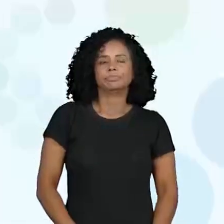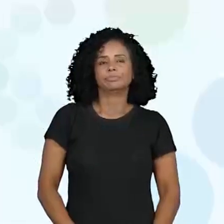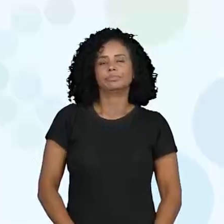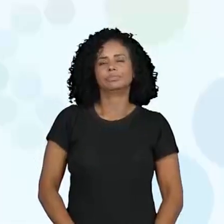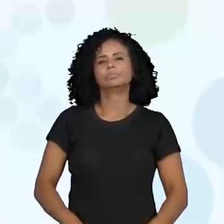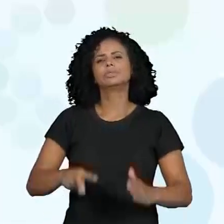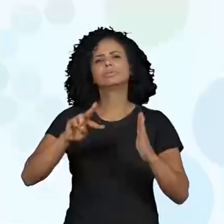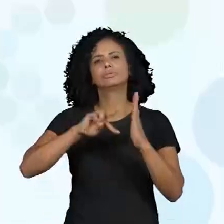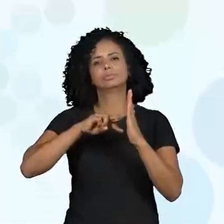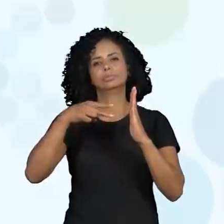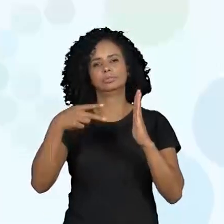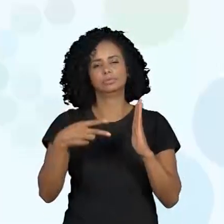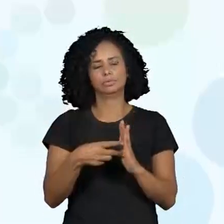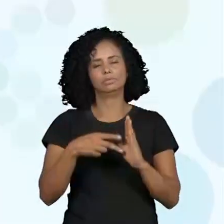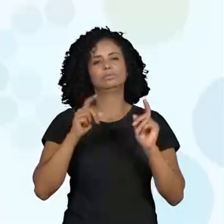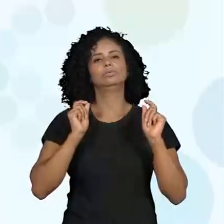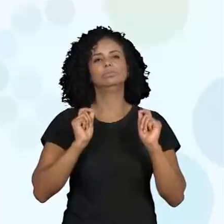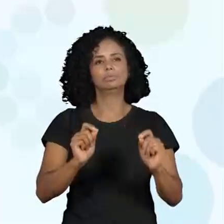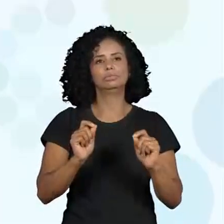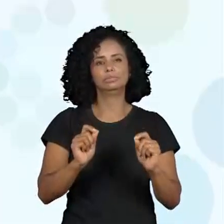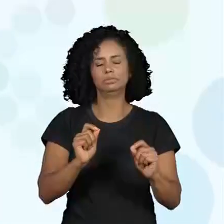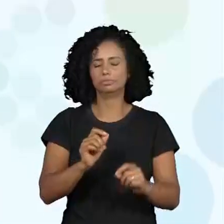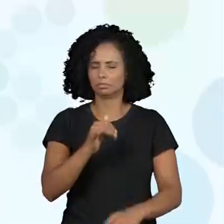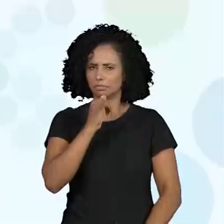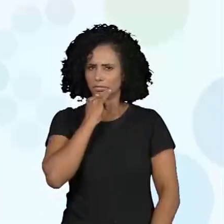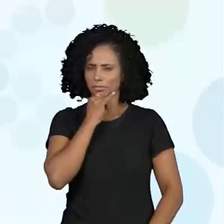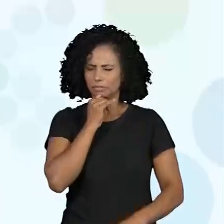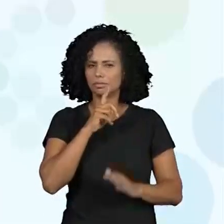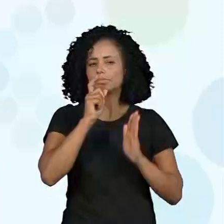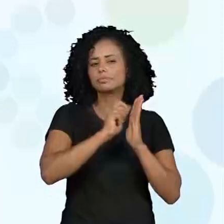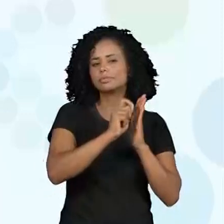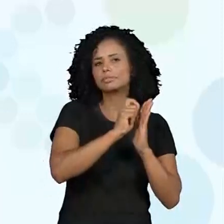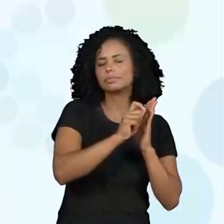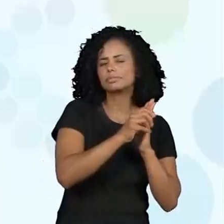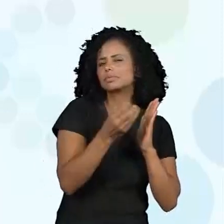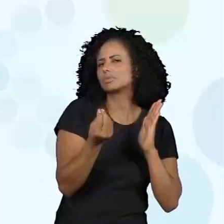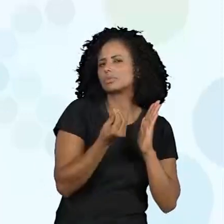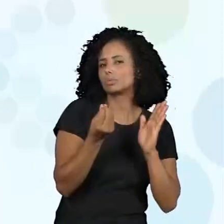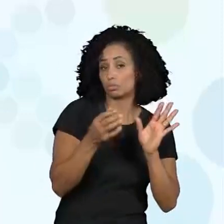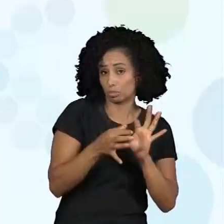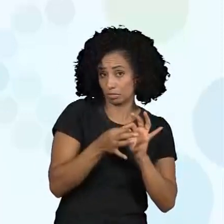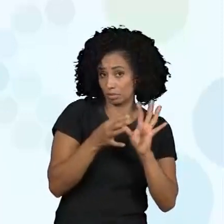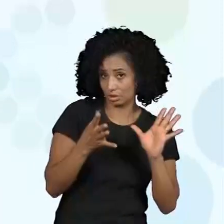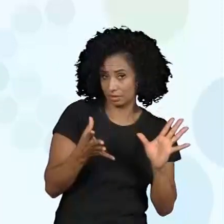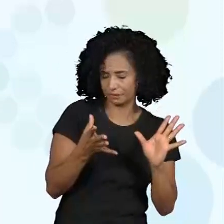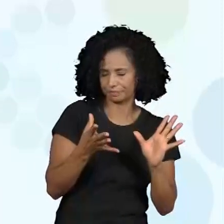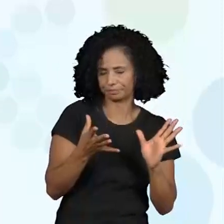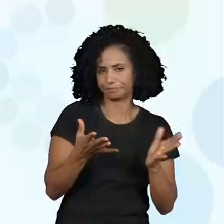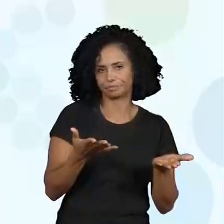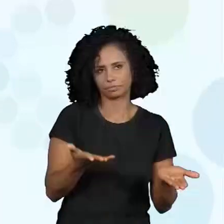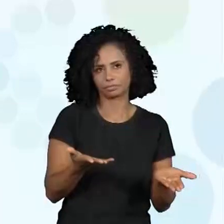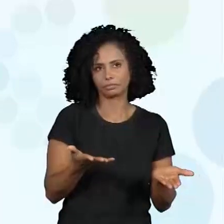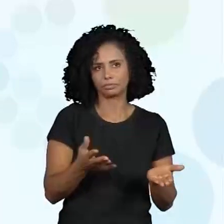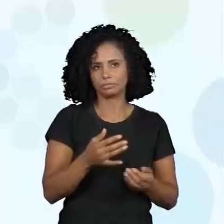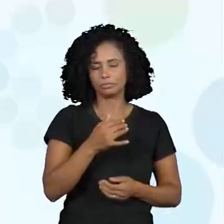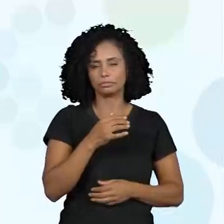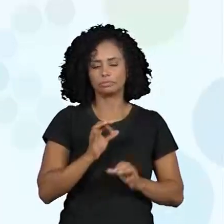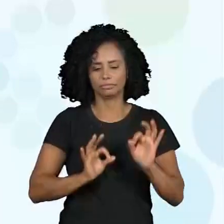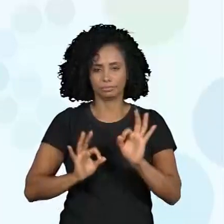que significa que faremos uma escrita livre, a partir de um